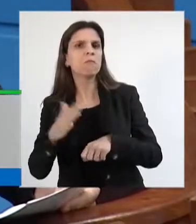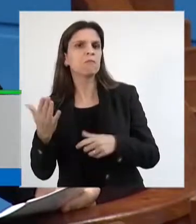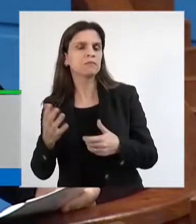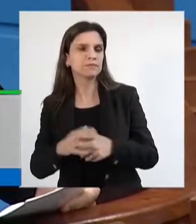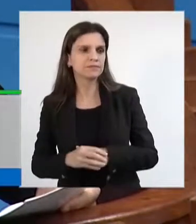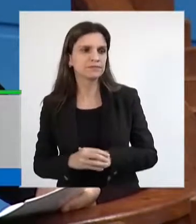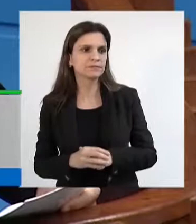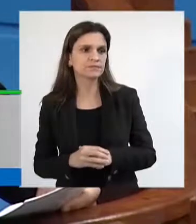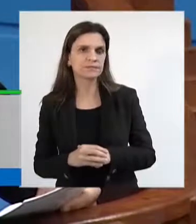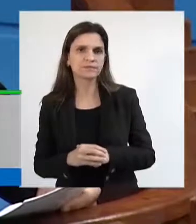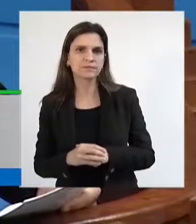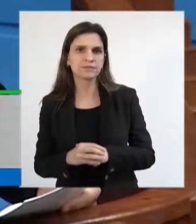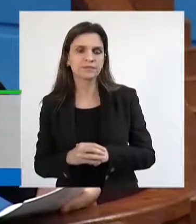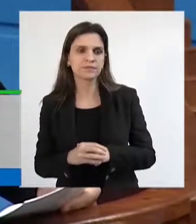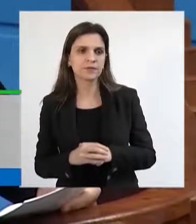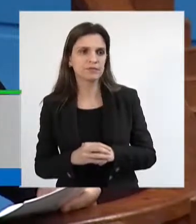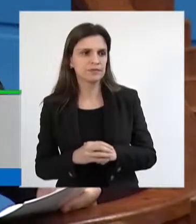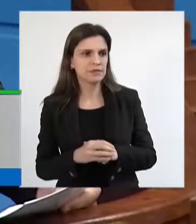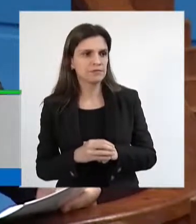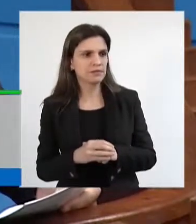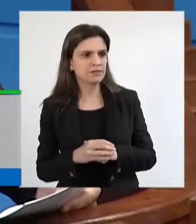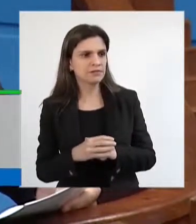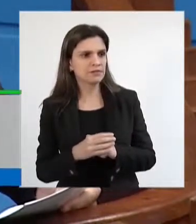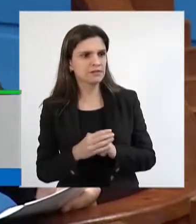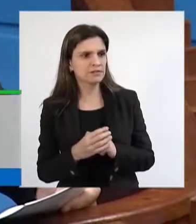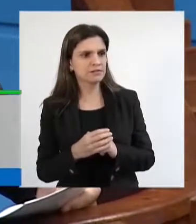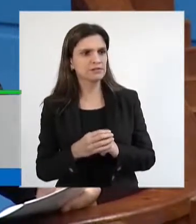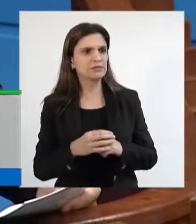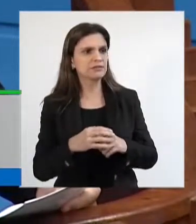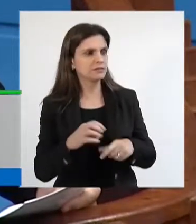No nosso vizinho, Mato Grosso, o aumento foi de